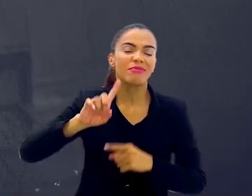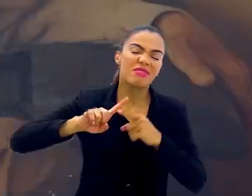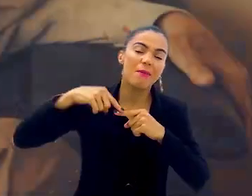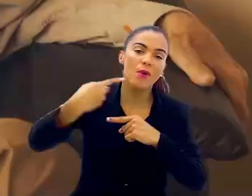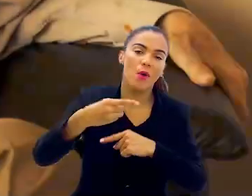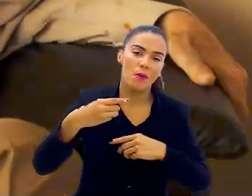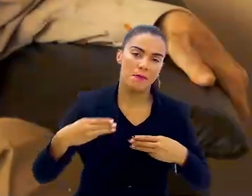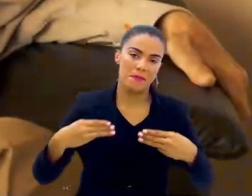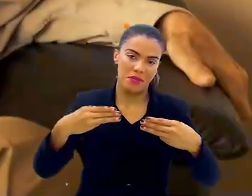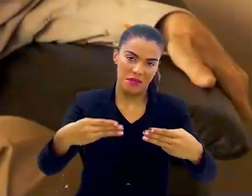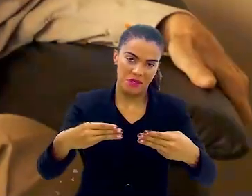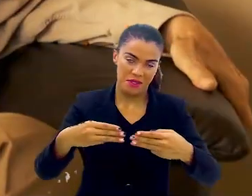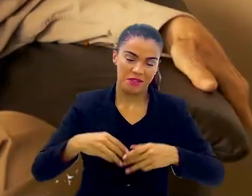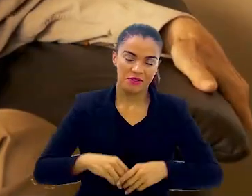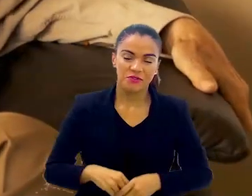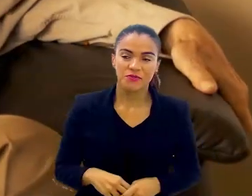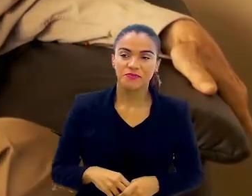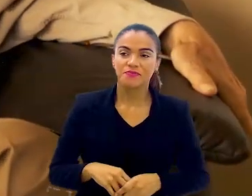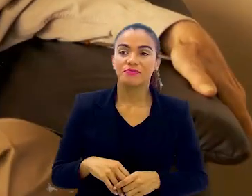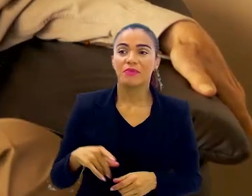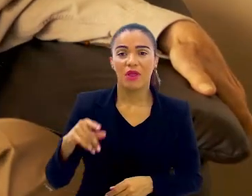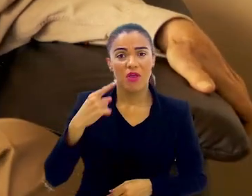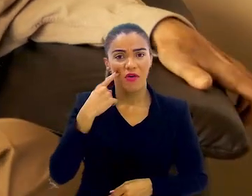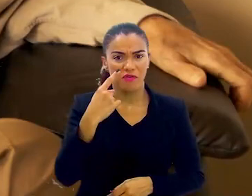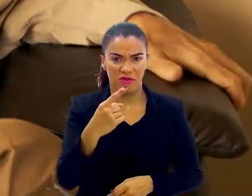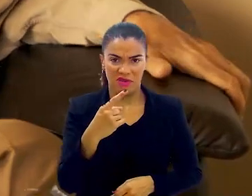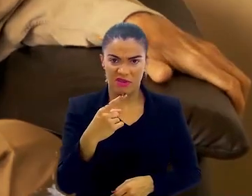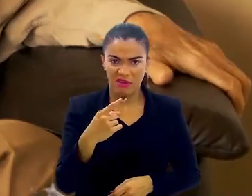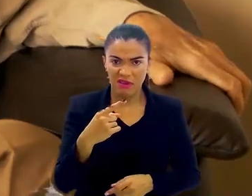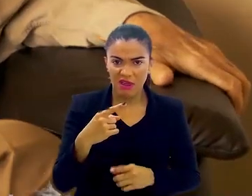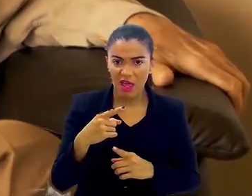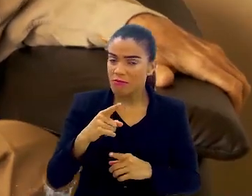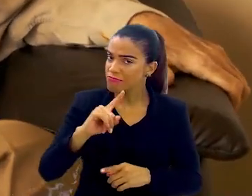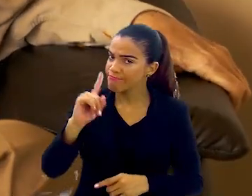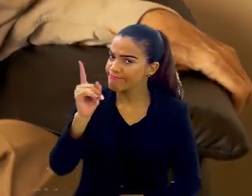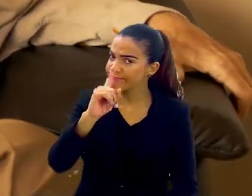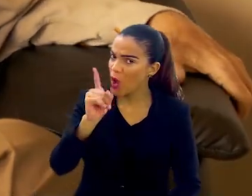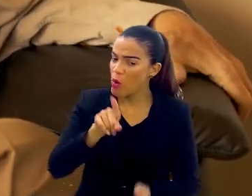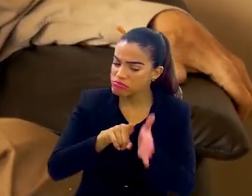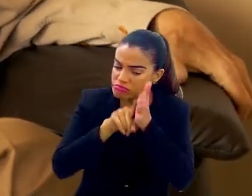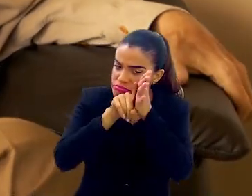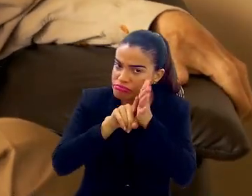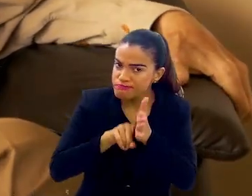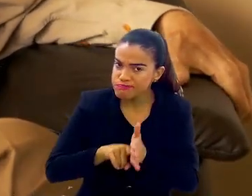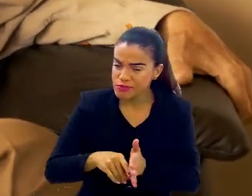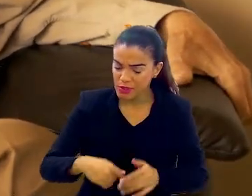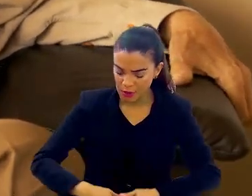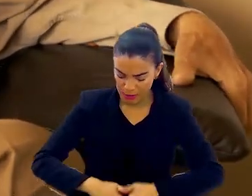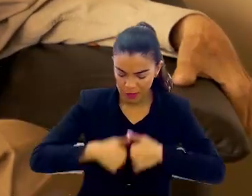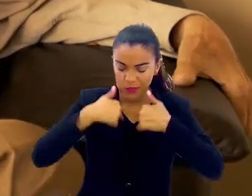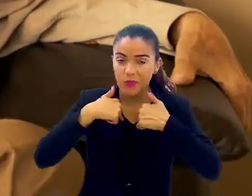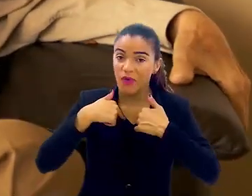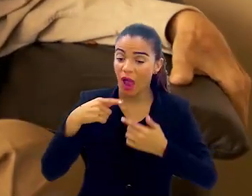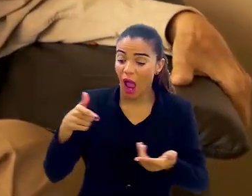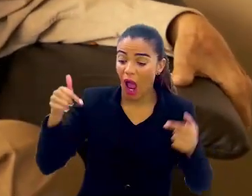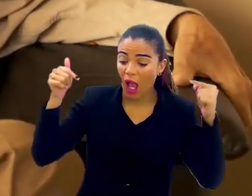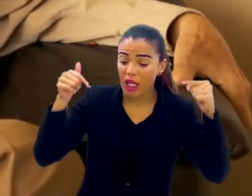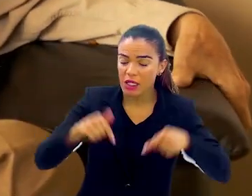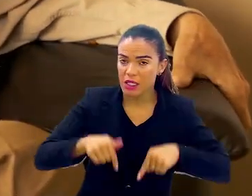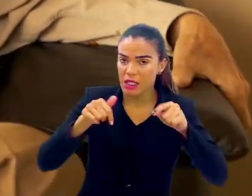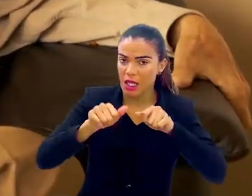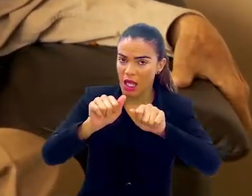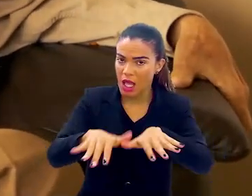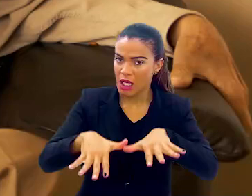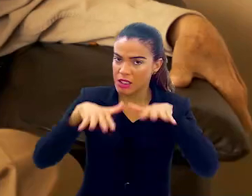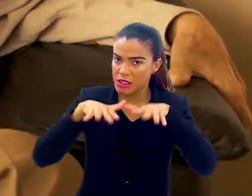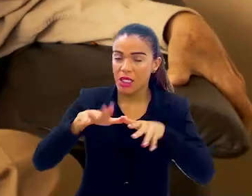deputado federal, depois ministro. E o Jamil Haddad disse, não, a autópsia vai ser feita aqui na Assembleia,